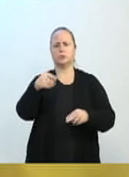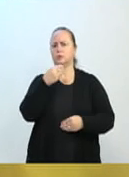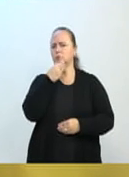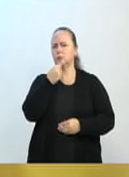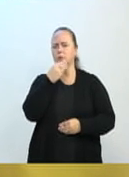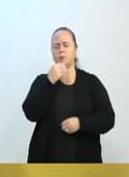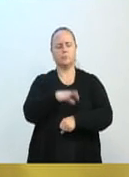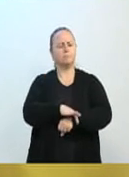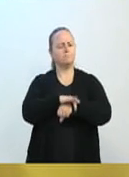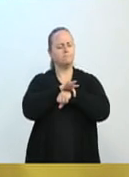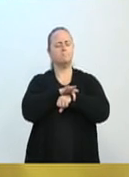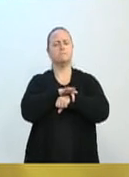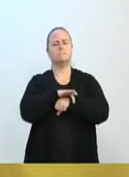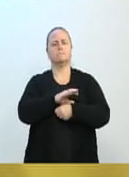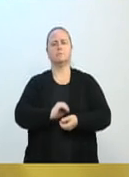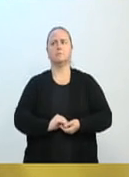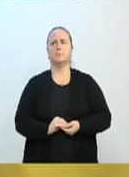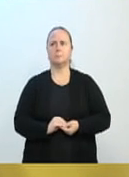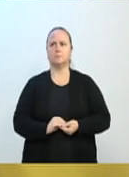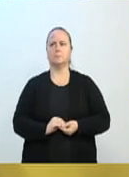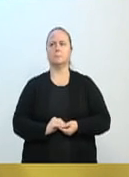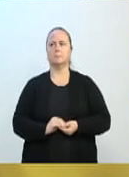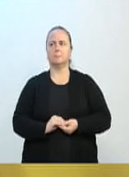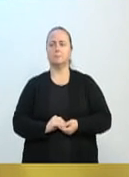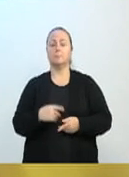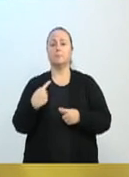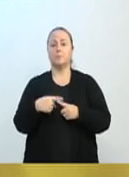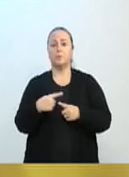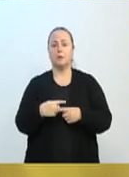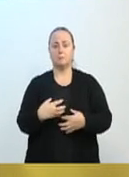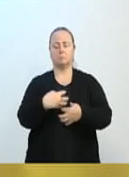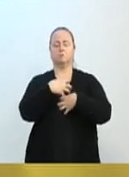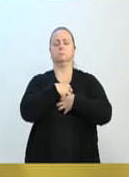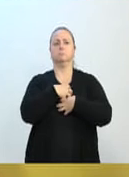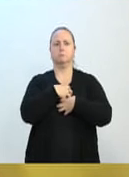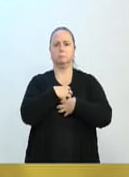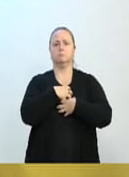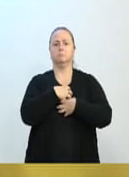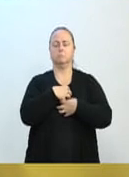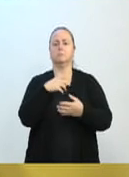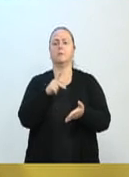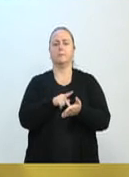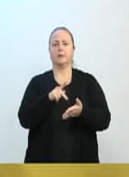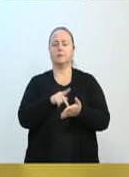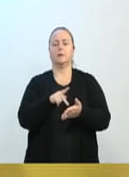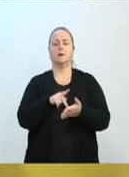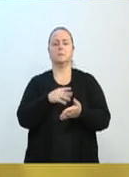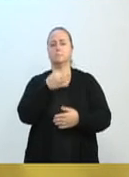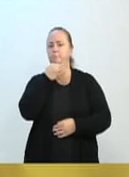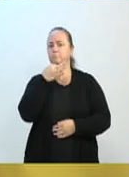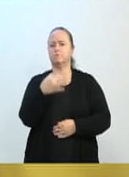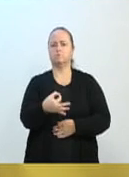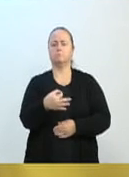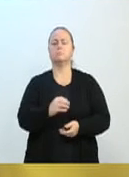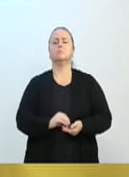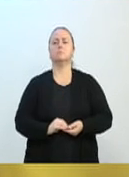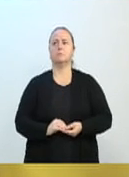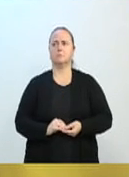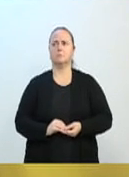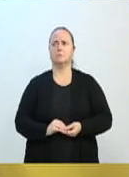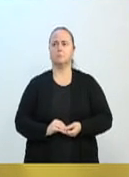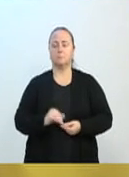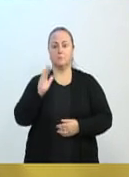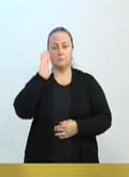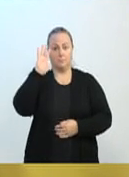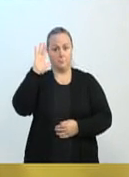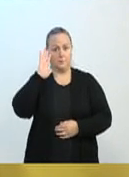para trazer segurança para nossa gente está uma situação lamentável na cidade está um caos essa situação imagina ele pega